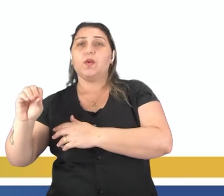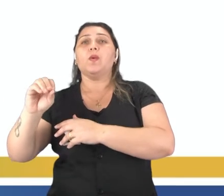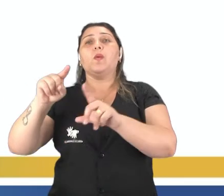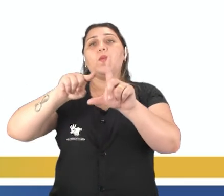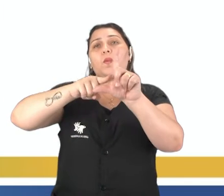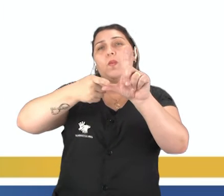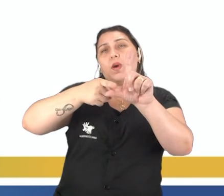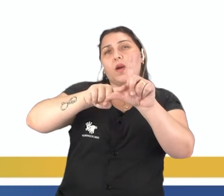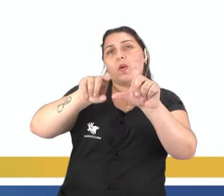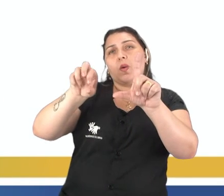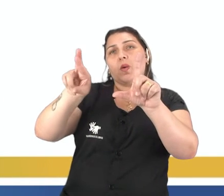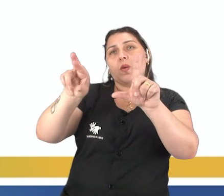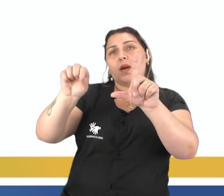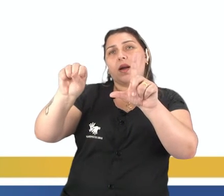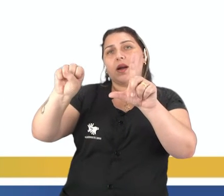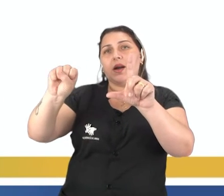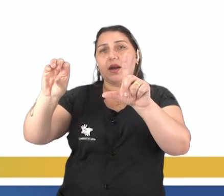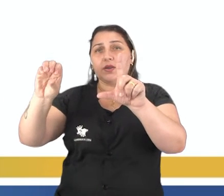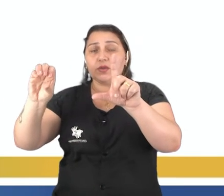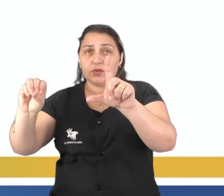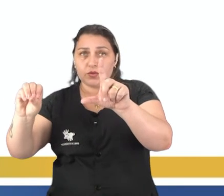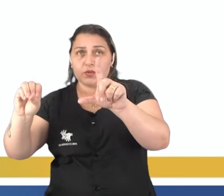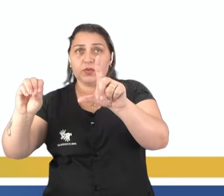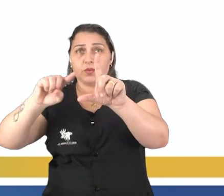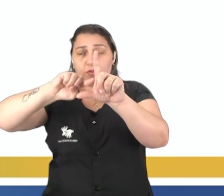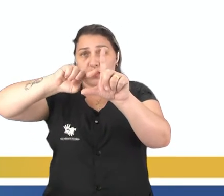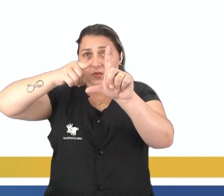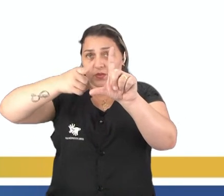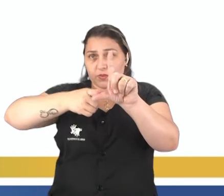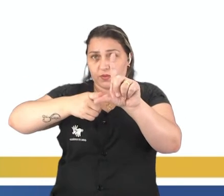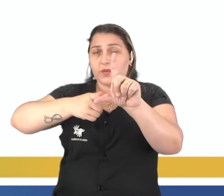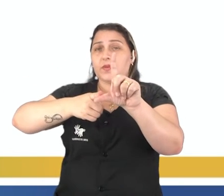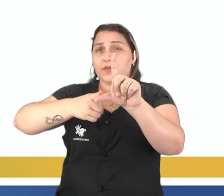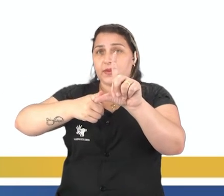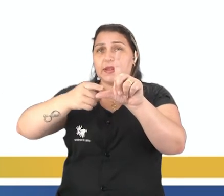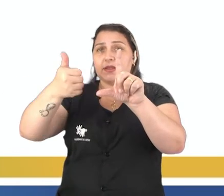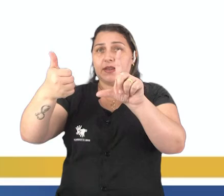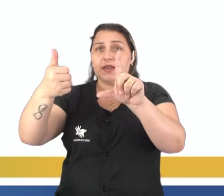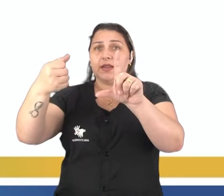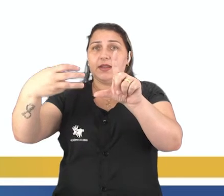graus. Então, por exemplo, cada ângulo interno de um octógono regular mede